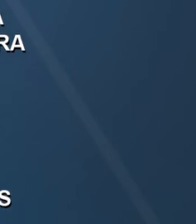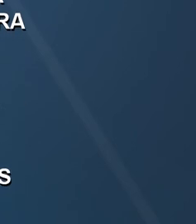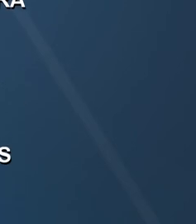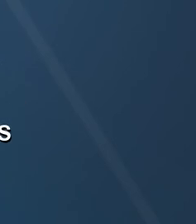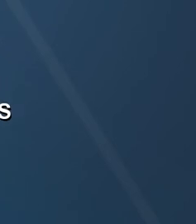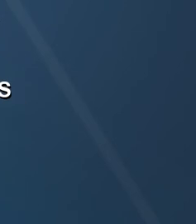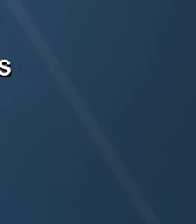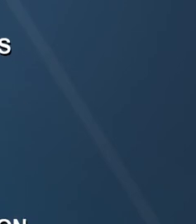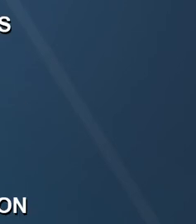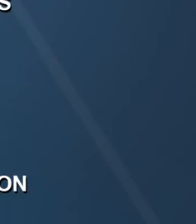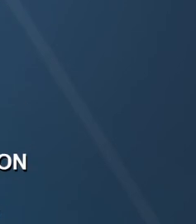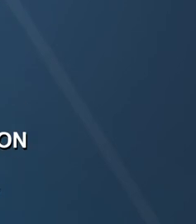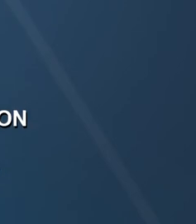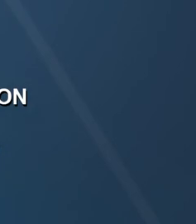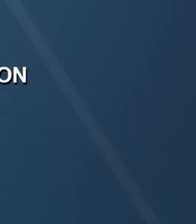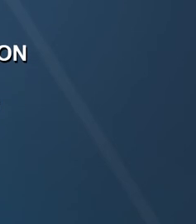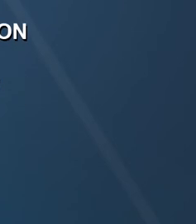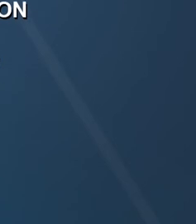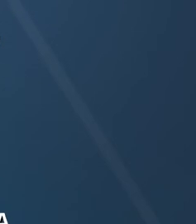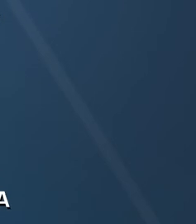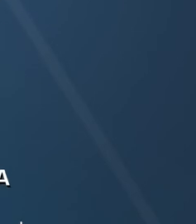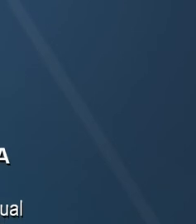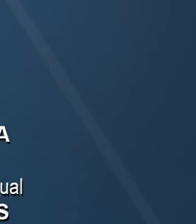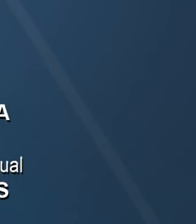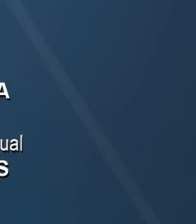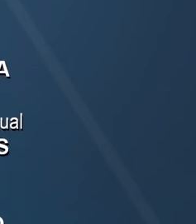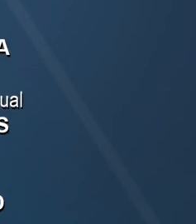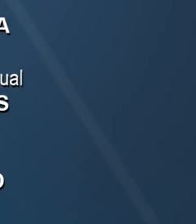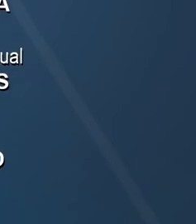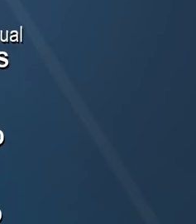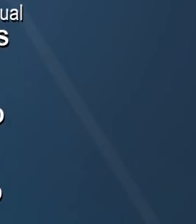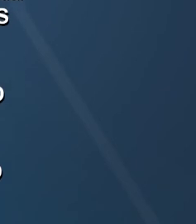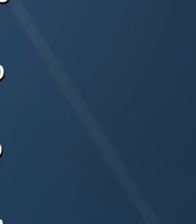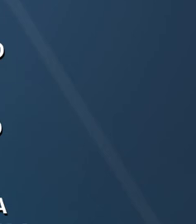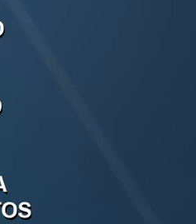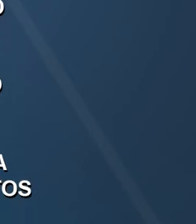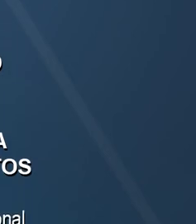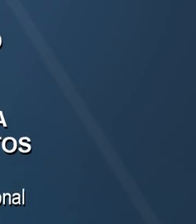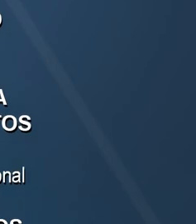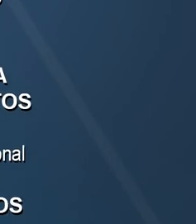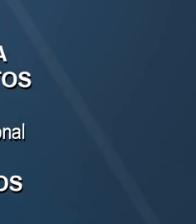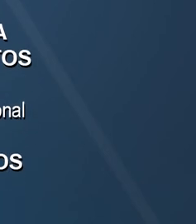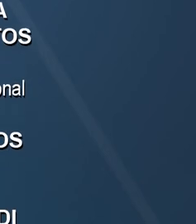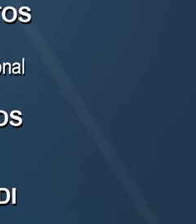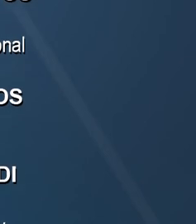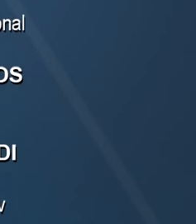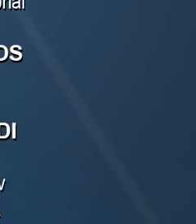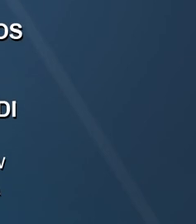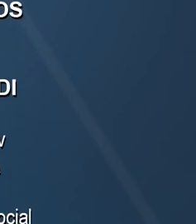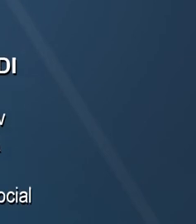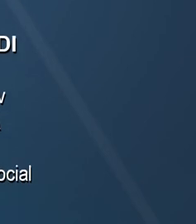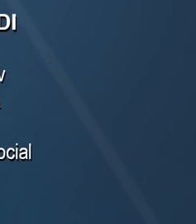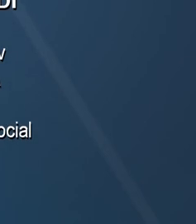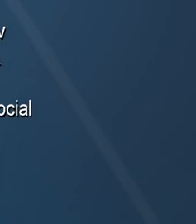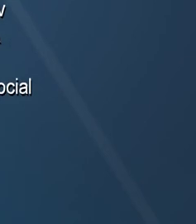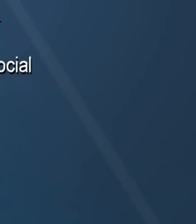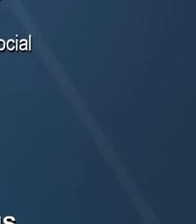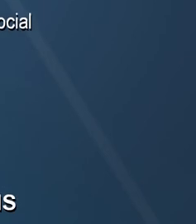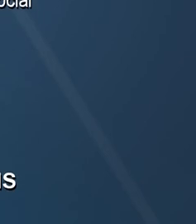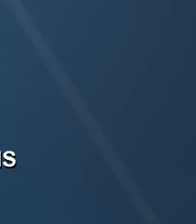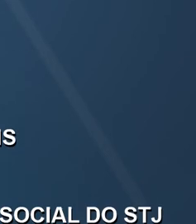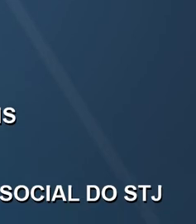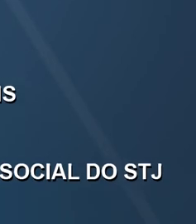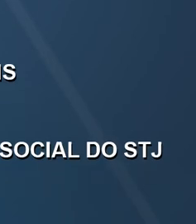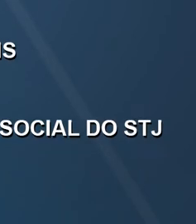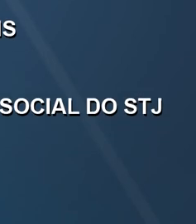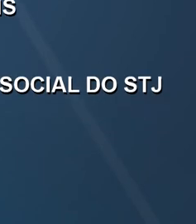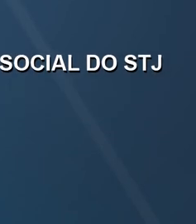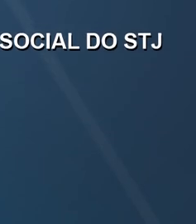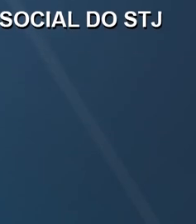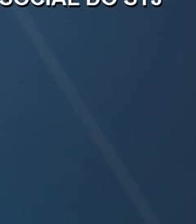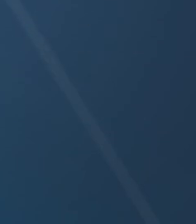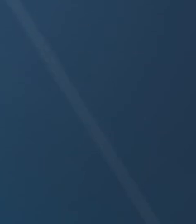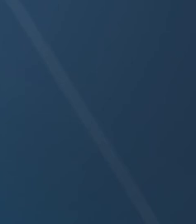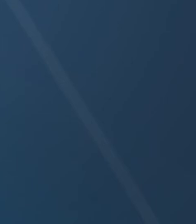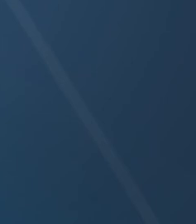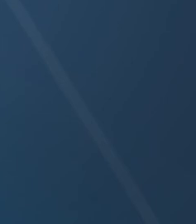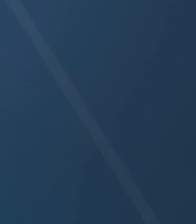tchau.